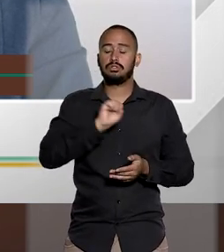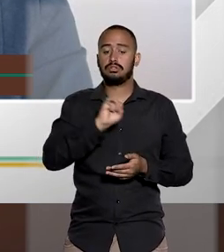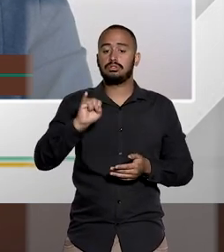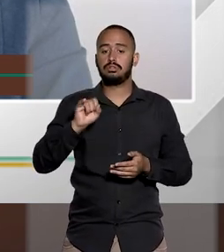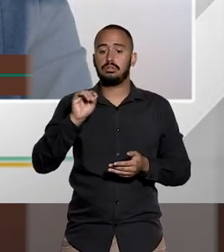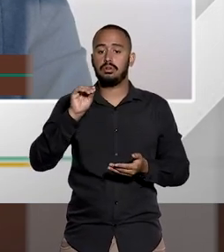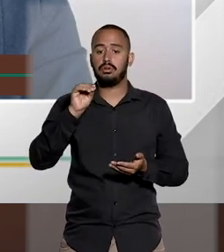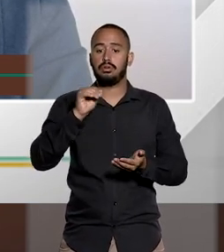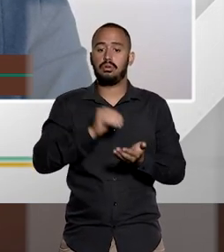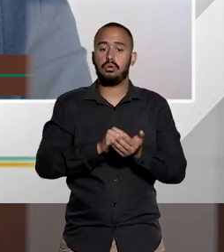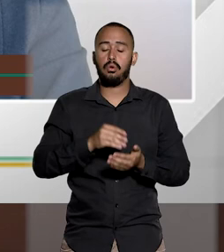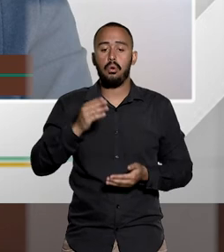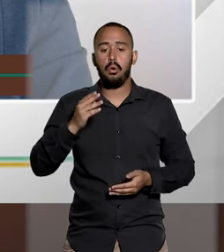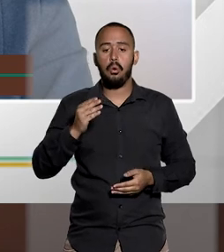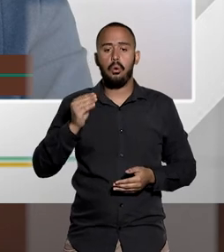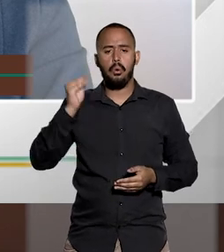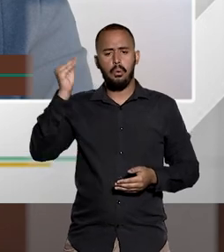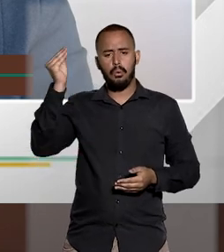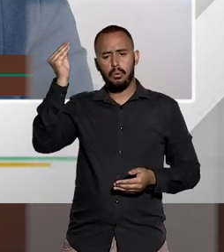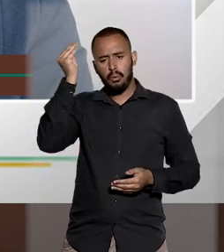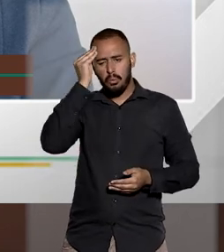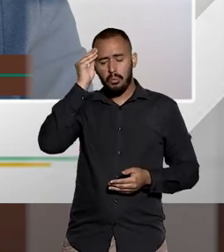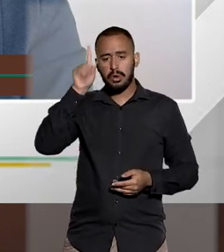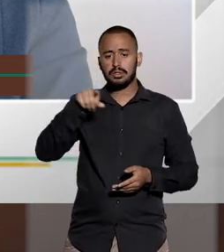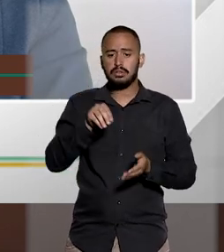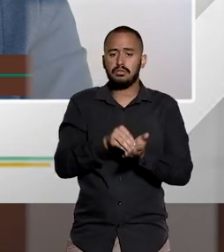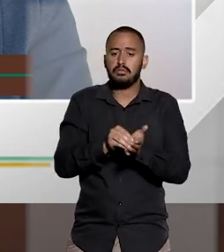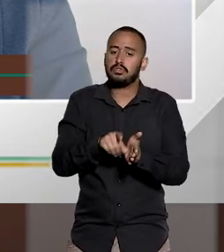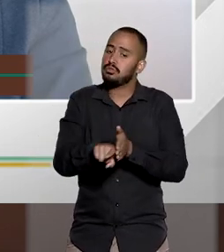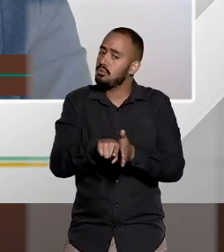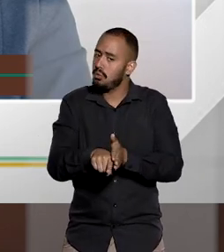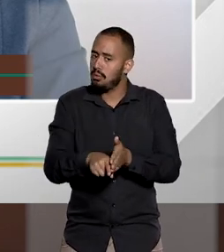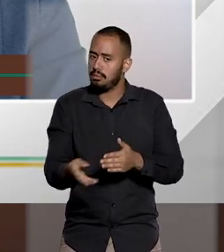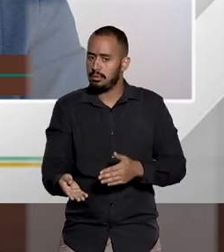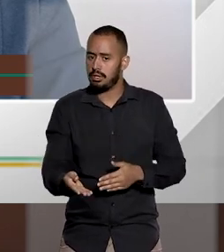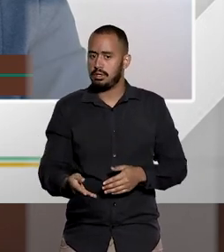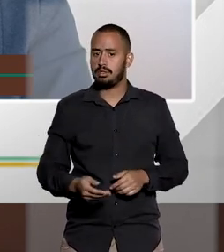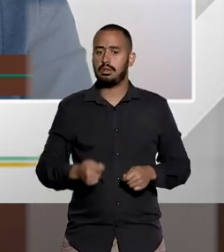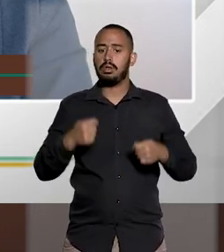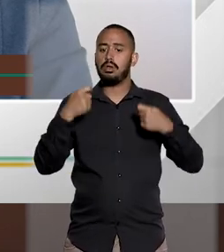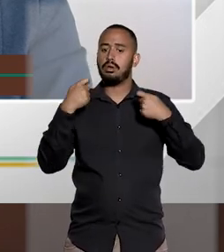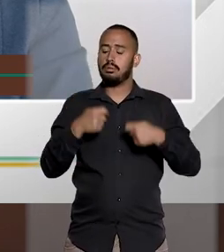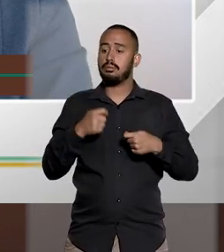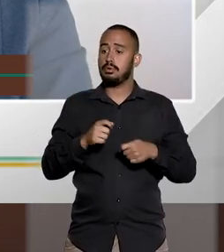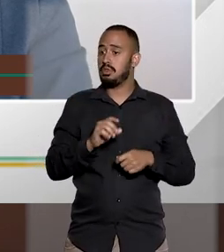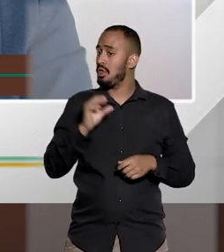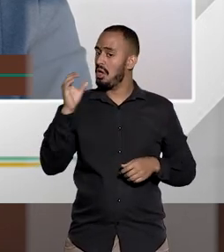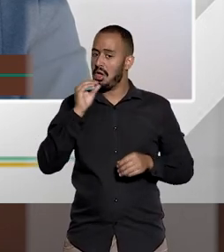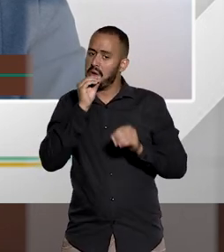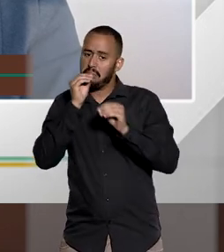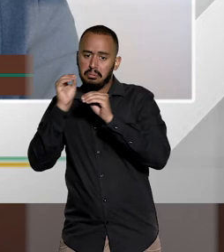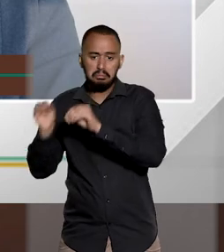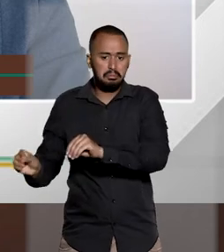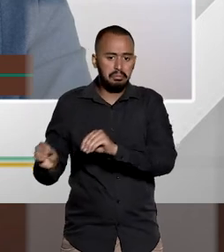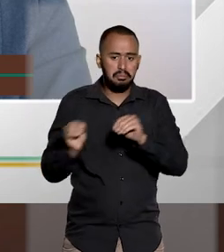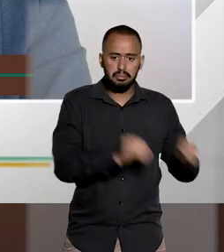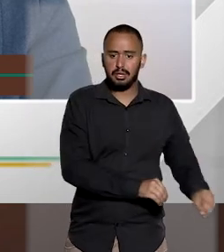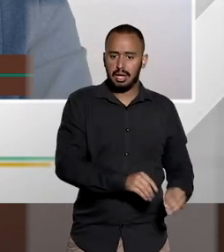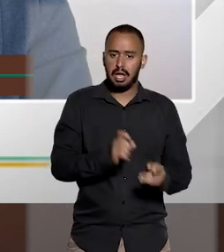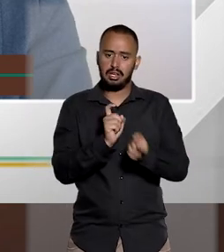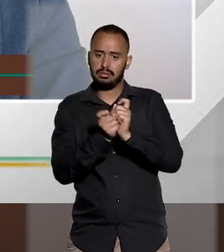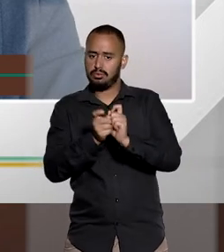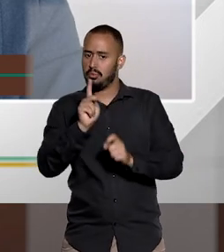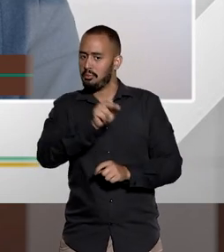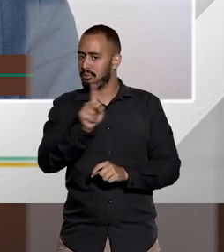omissão culposa nesse dever de fiscalização. Então, eu entenderia que não seria automático esse repasse de encargos à